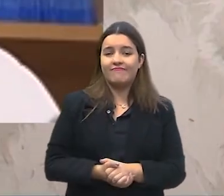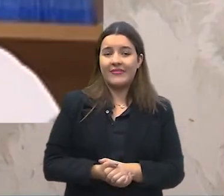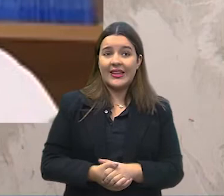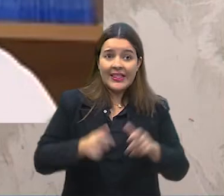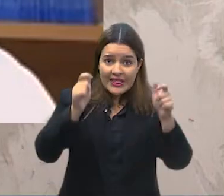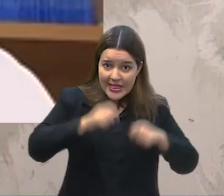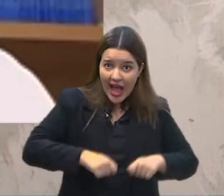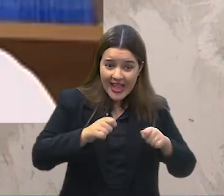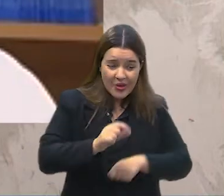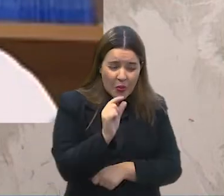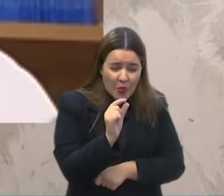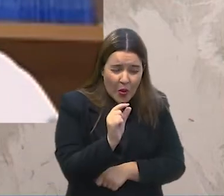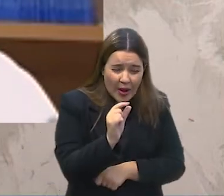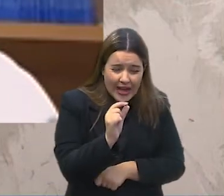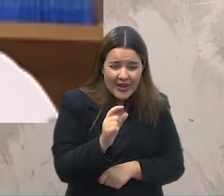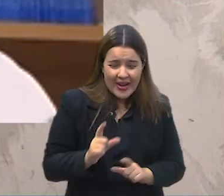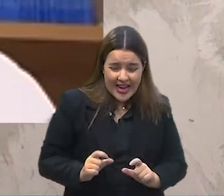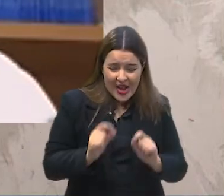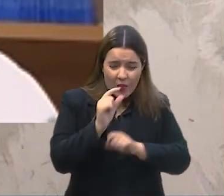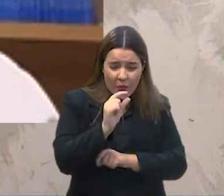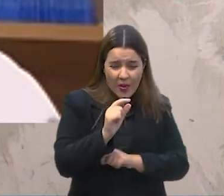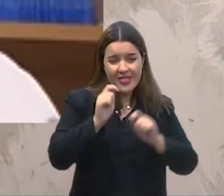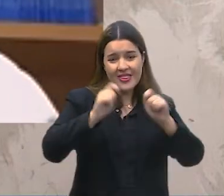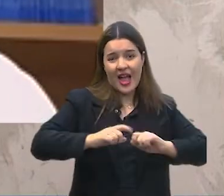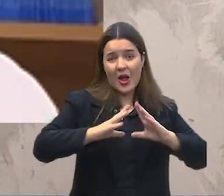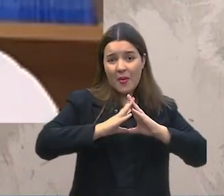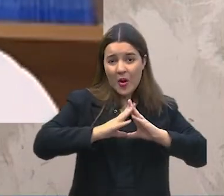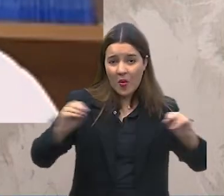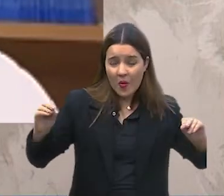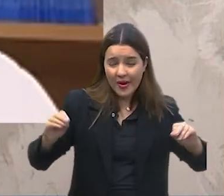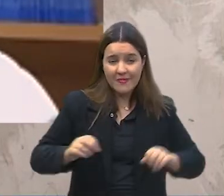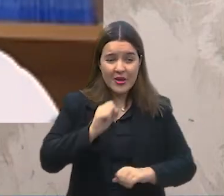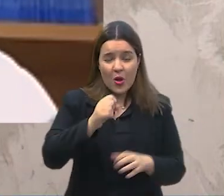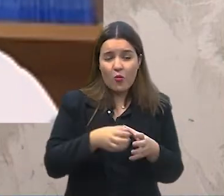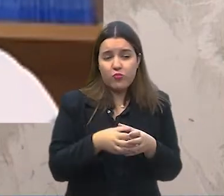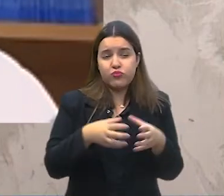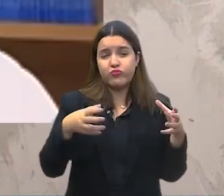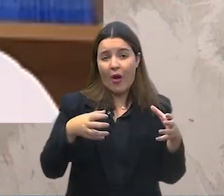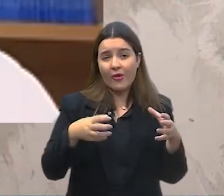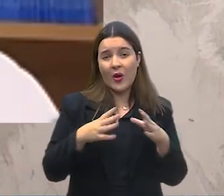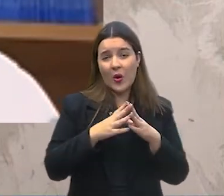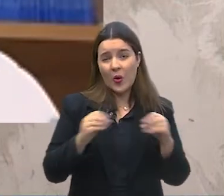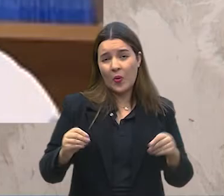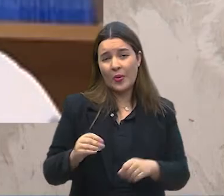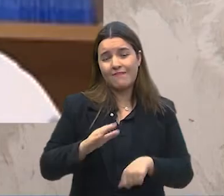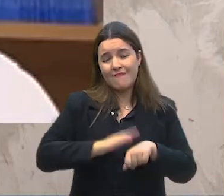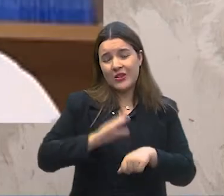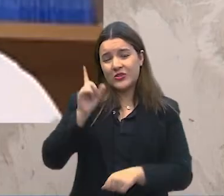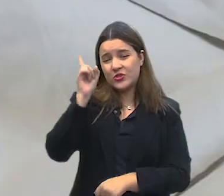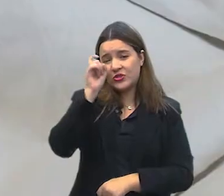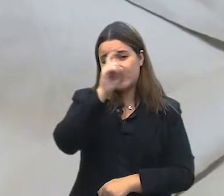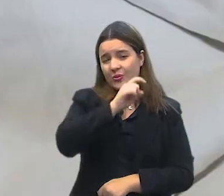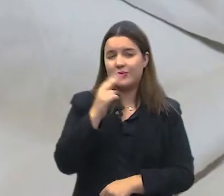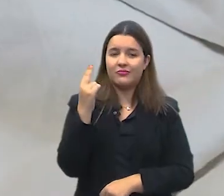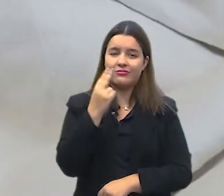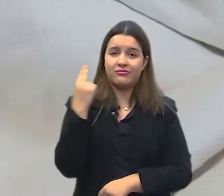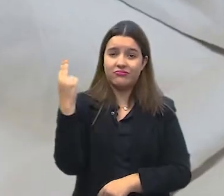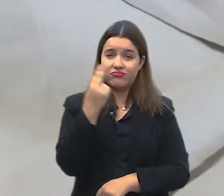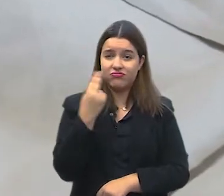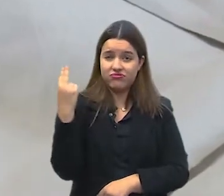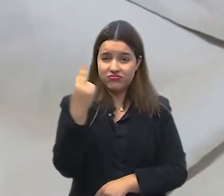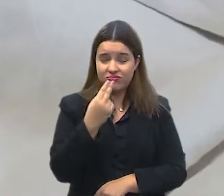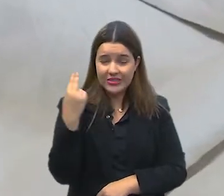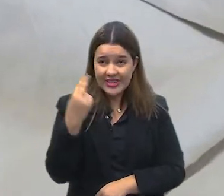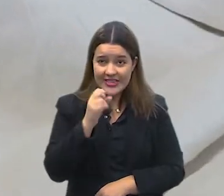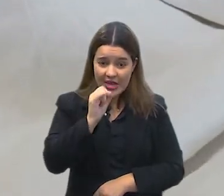a cura. Quanto mais precoce o diagnóstico do câncer, maior é a perspectiva de curar o indivíduo, ou seja, de nunca mais esse indivíduo